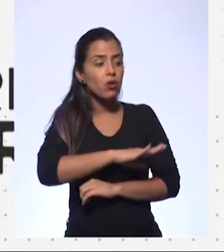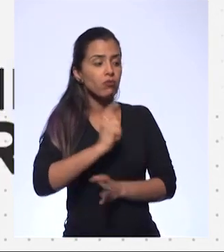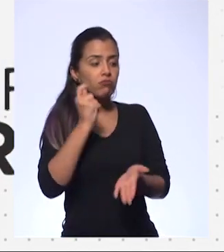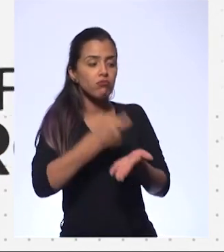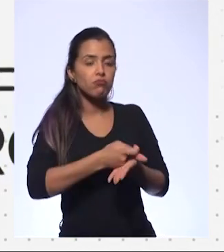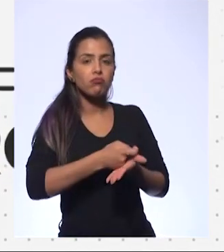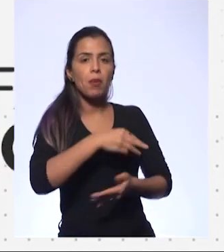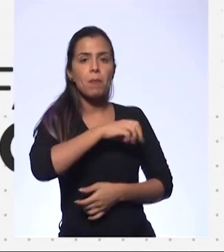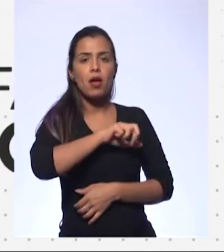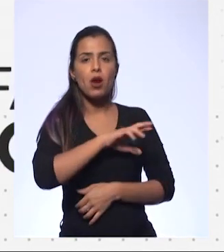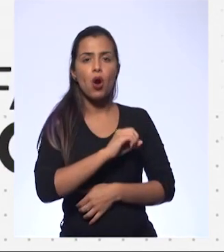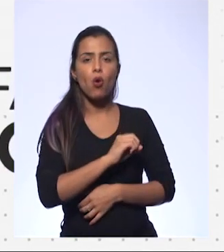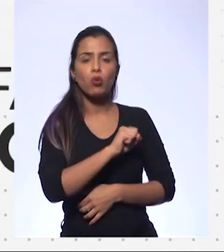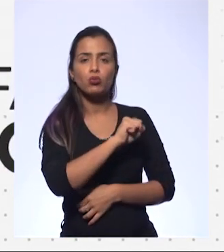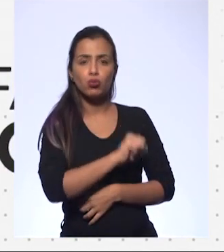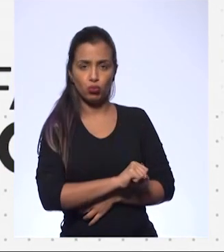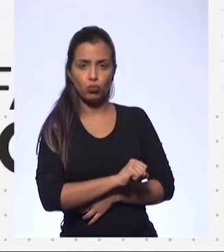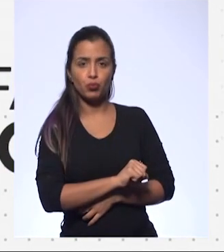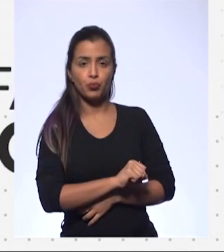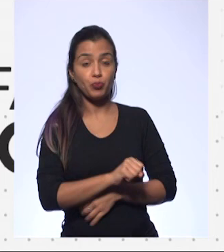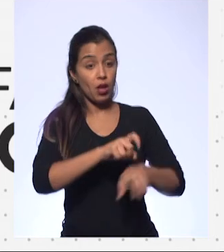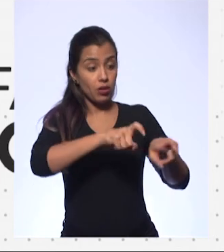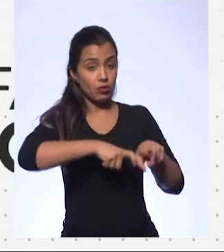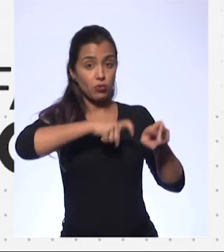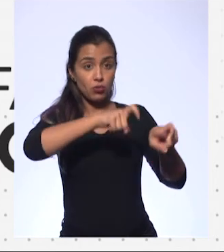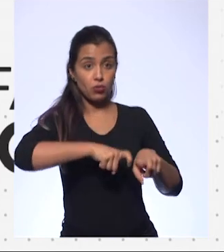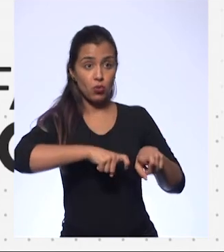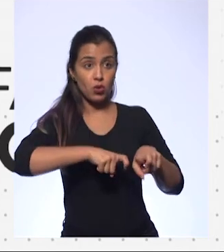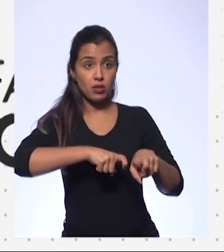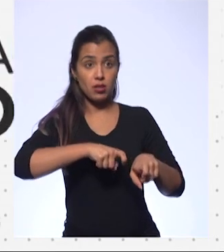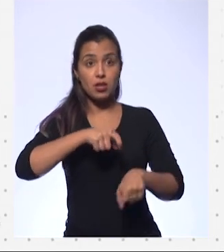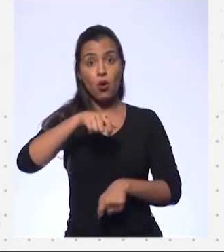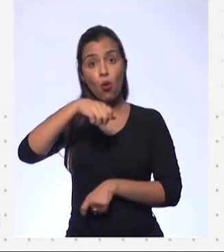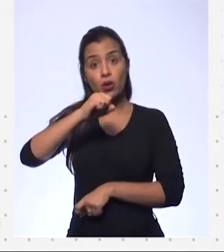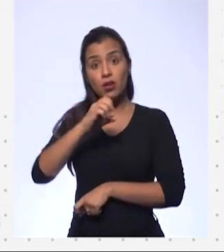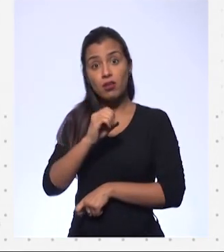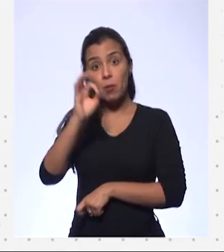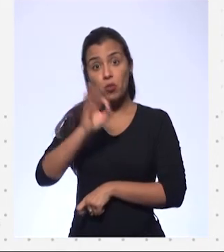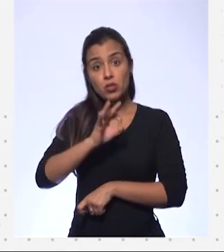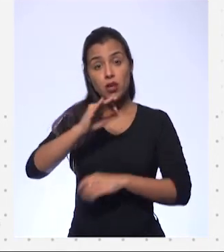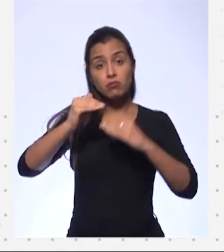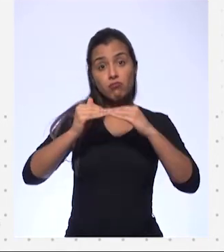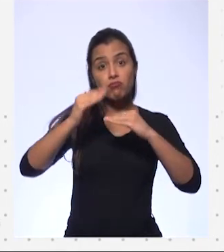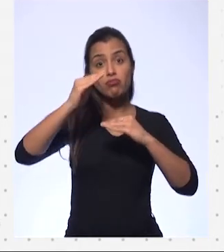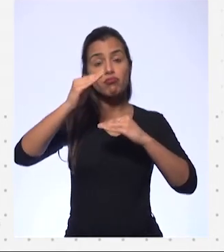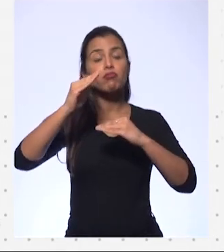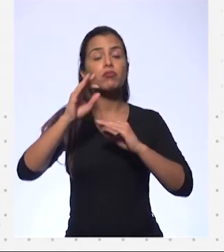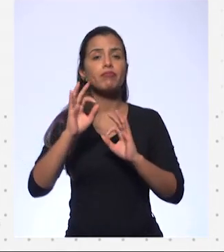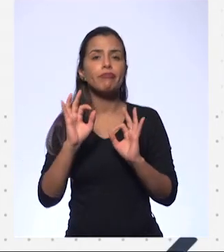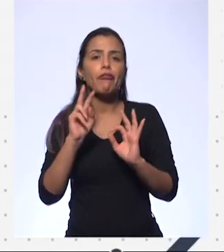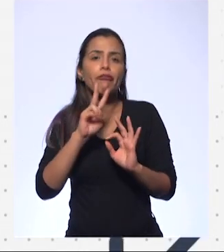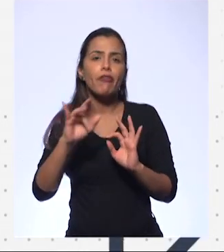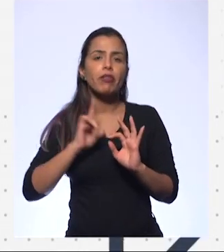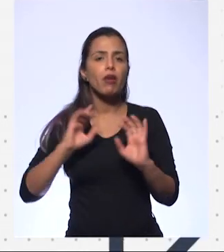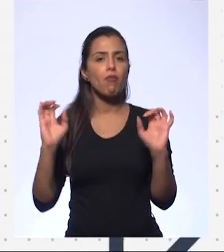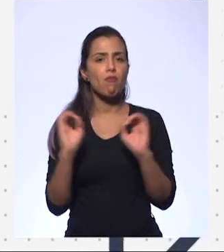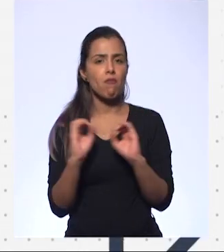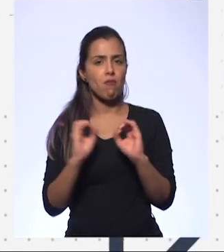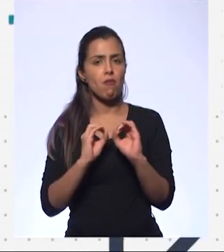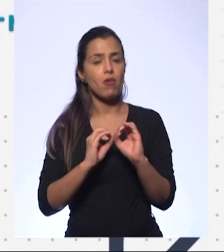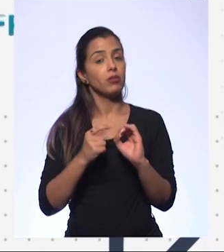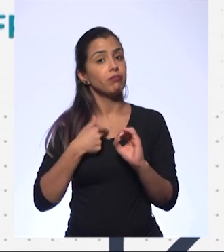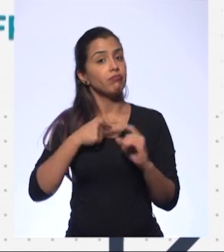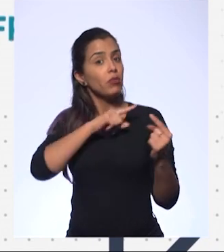Na agricultura, mais de 80% dos produtos terão tarifa zero. A expectativa é de que sejam eliminadas taxas de